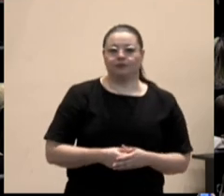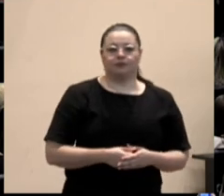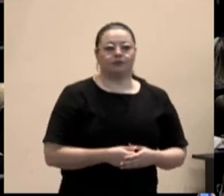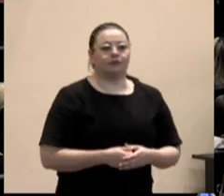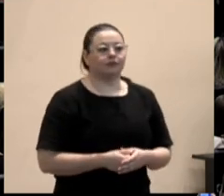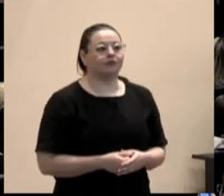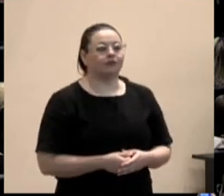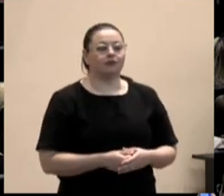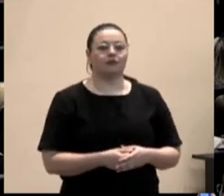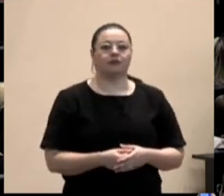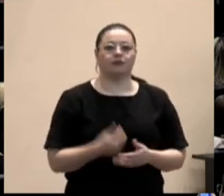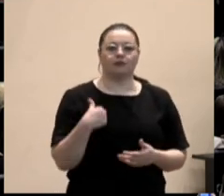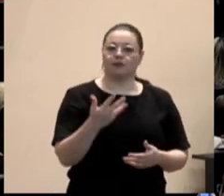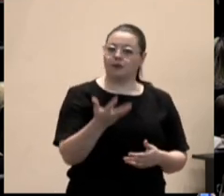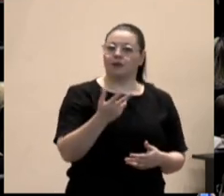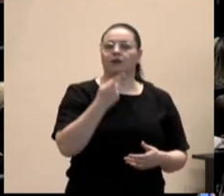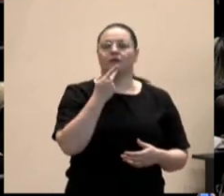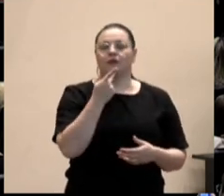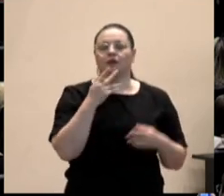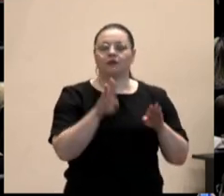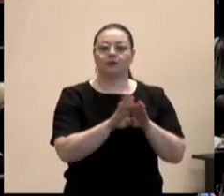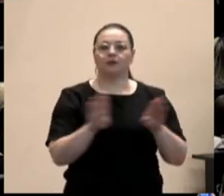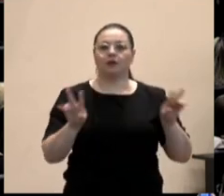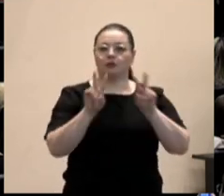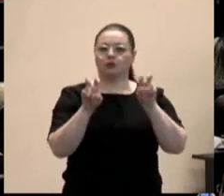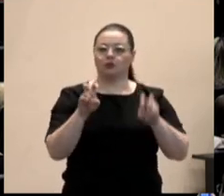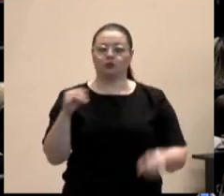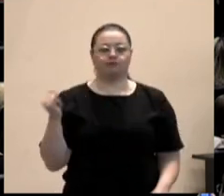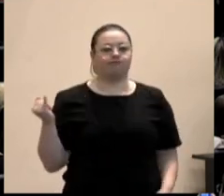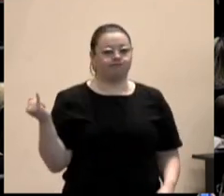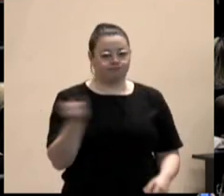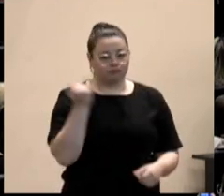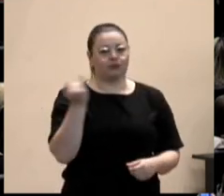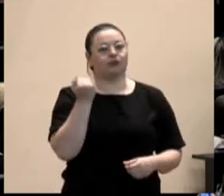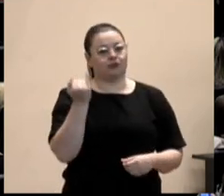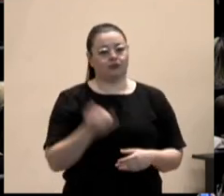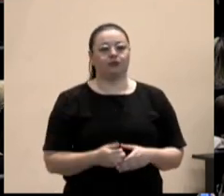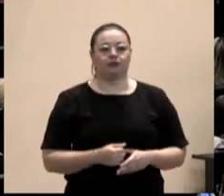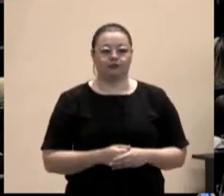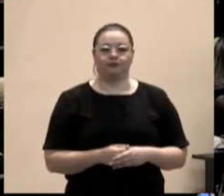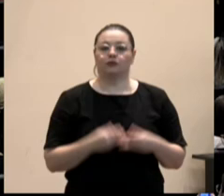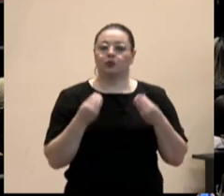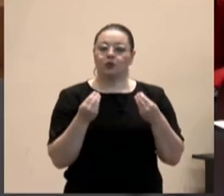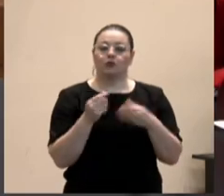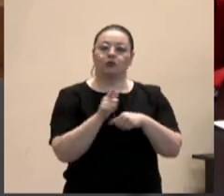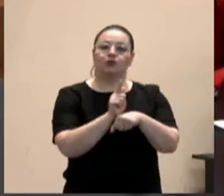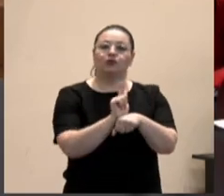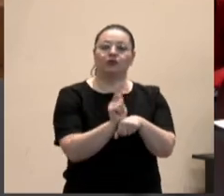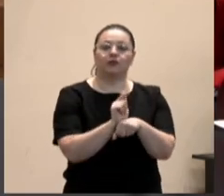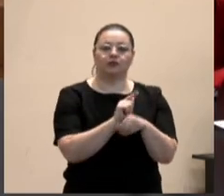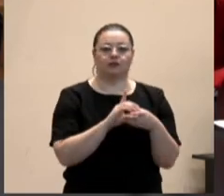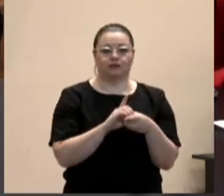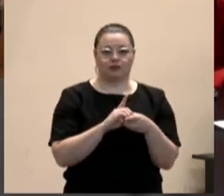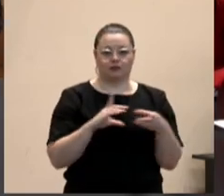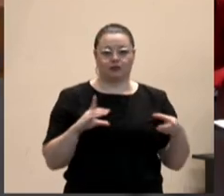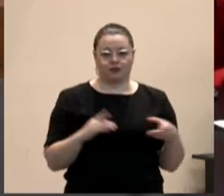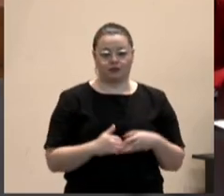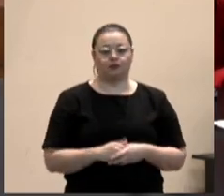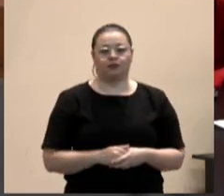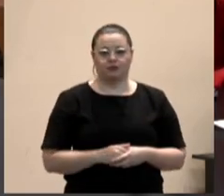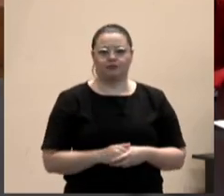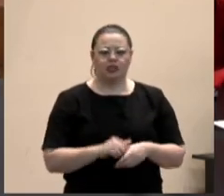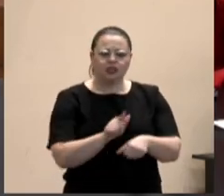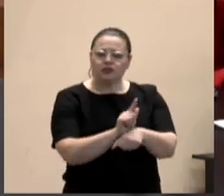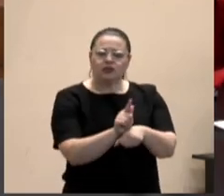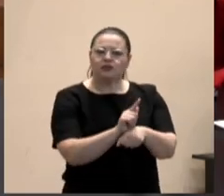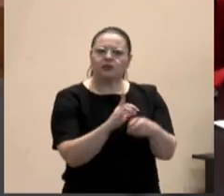Uma questão muito importante. A questão do gestão democrática. A gestão